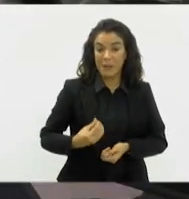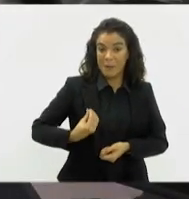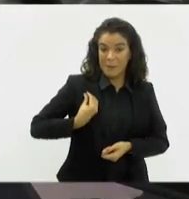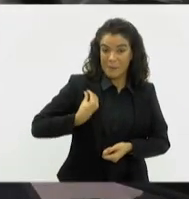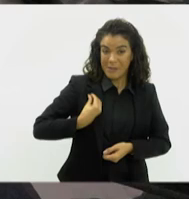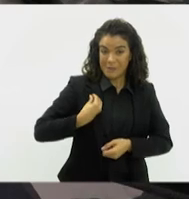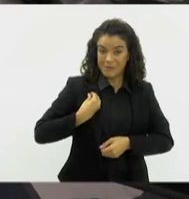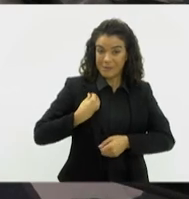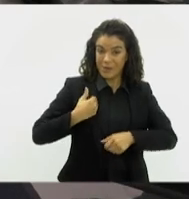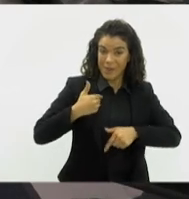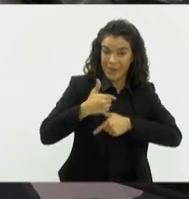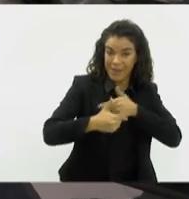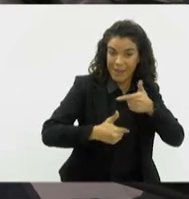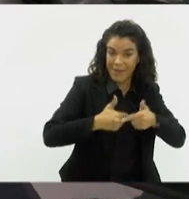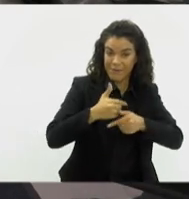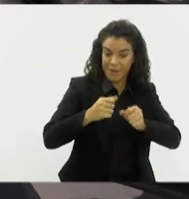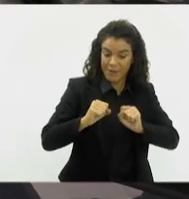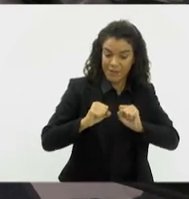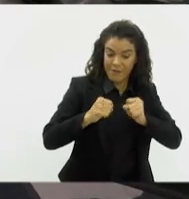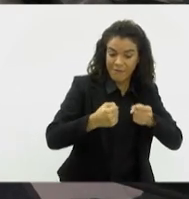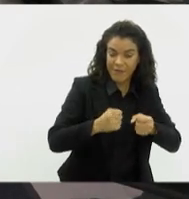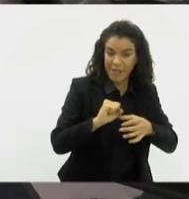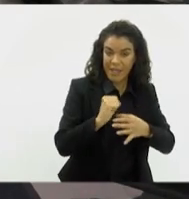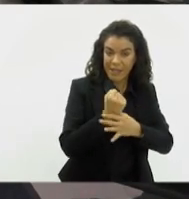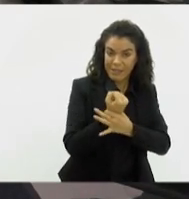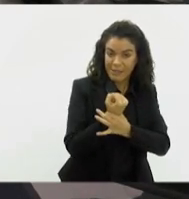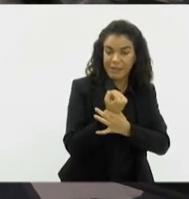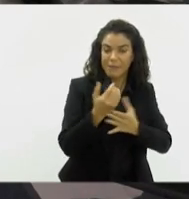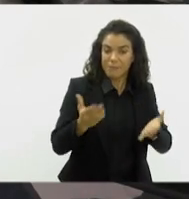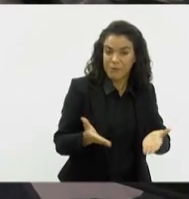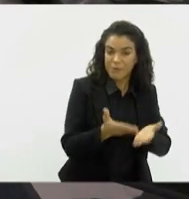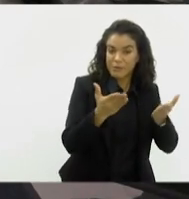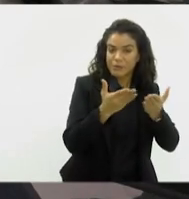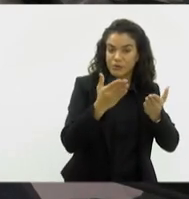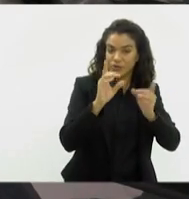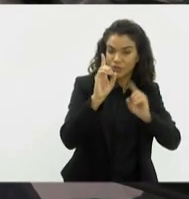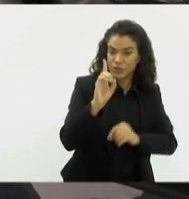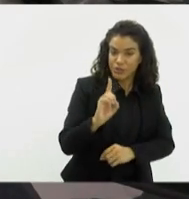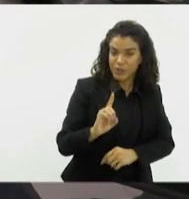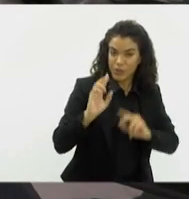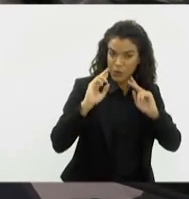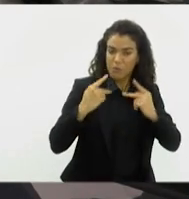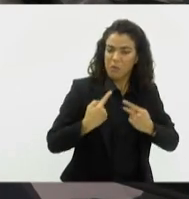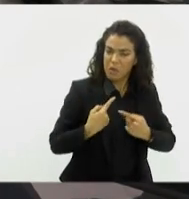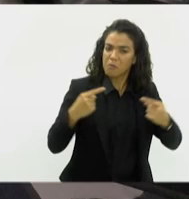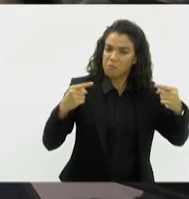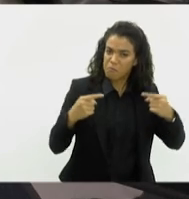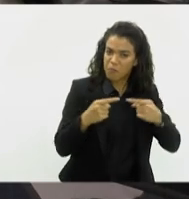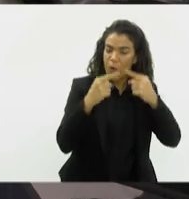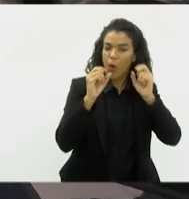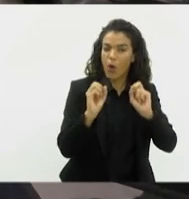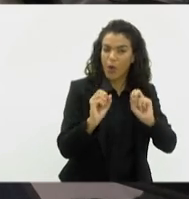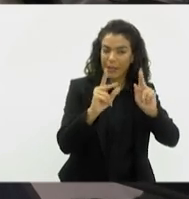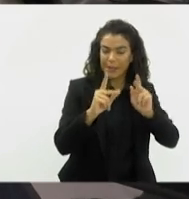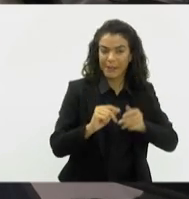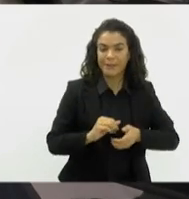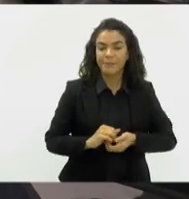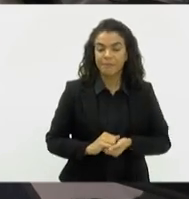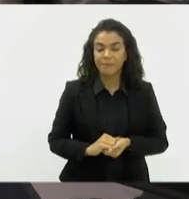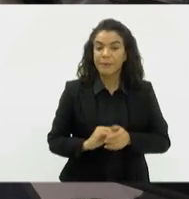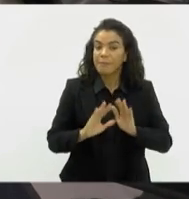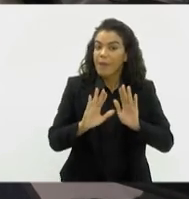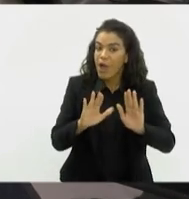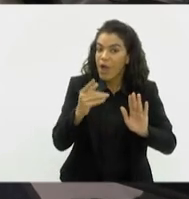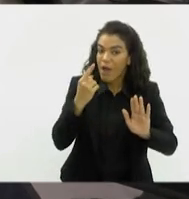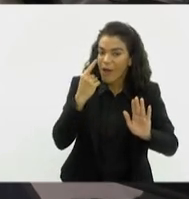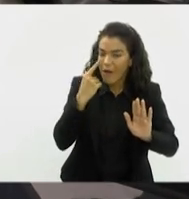Participação em atividades relacionadas à defesa, garantia ou promoção dos direitos humanos? Está ok também. Estou vendo que está ok. Agora,